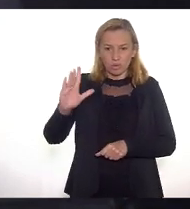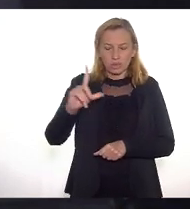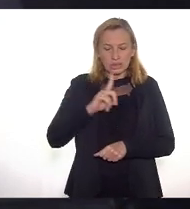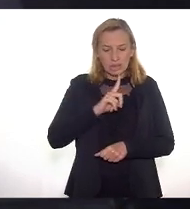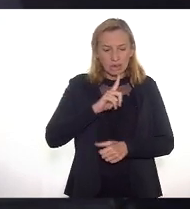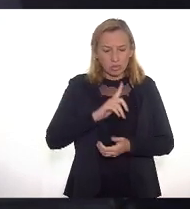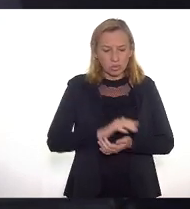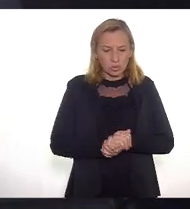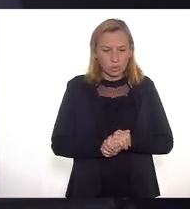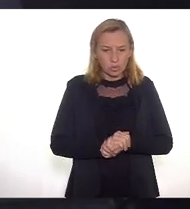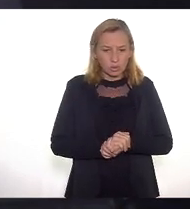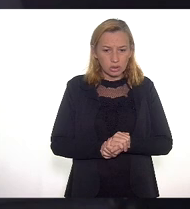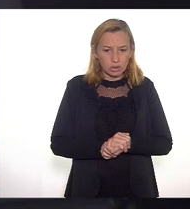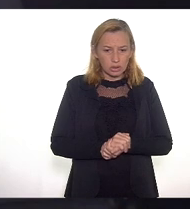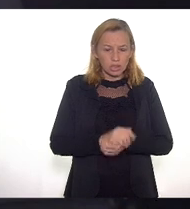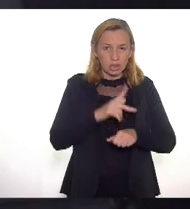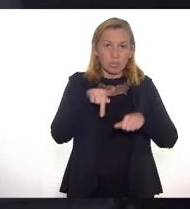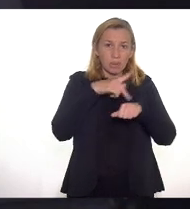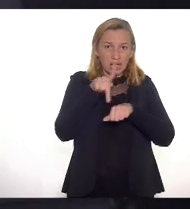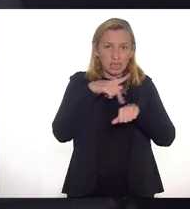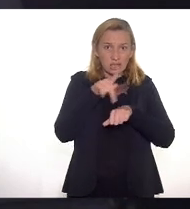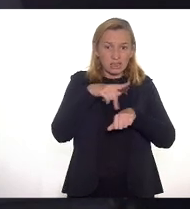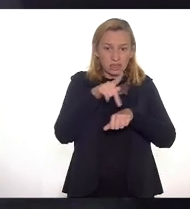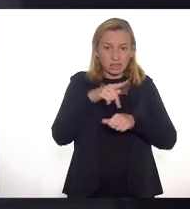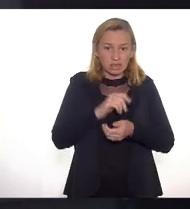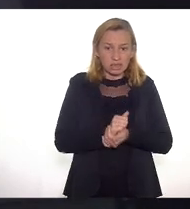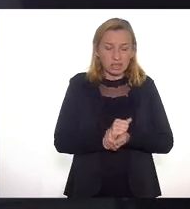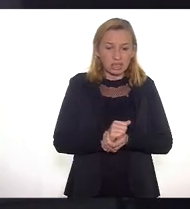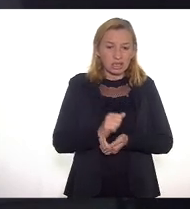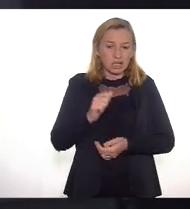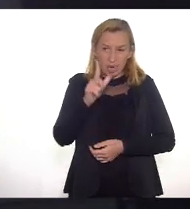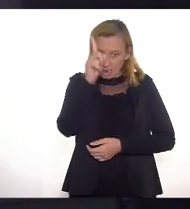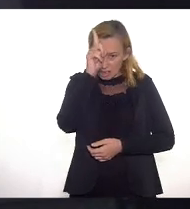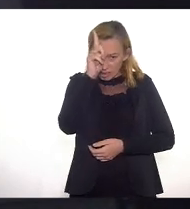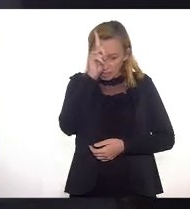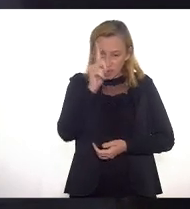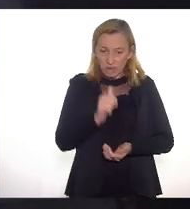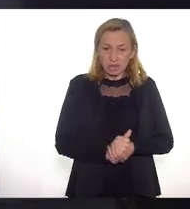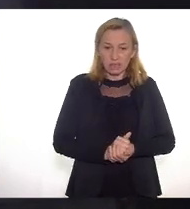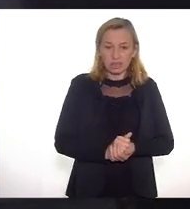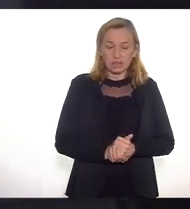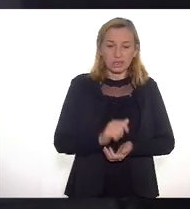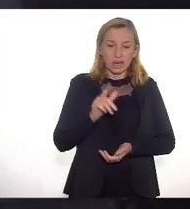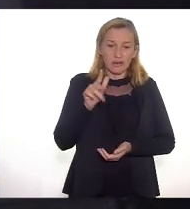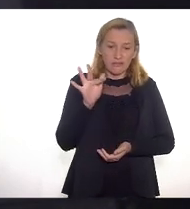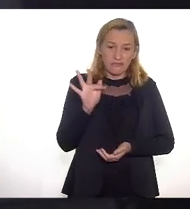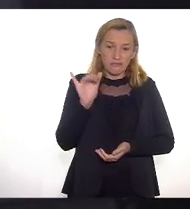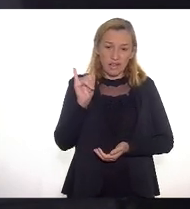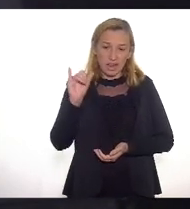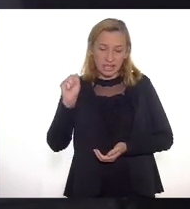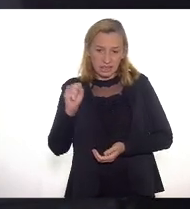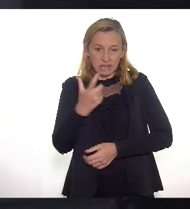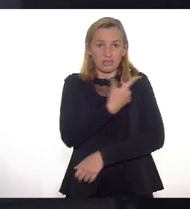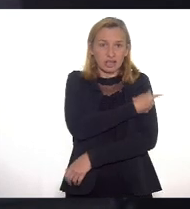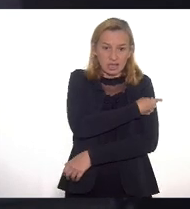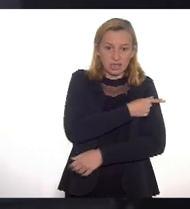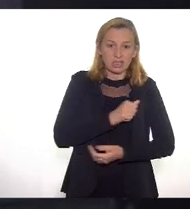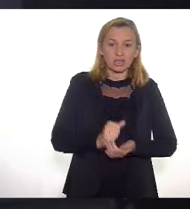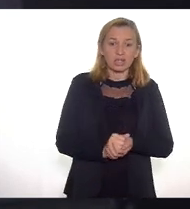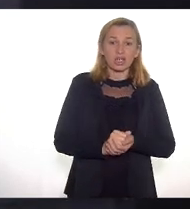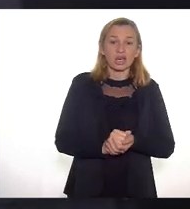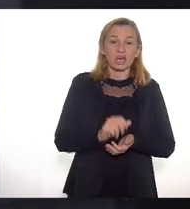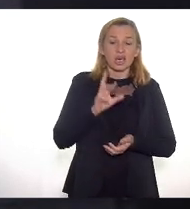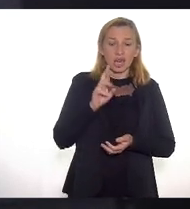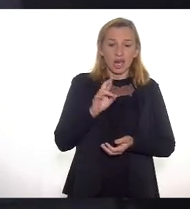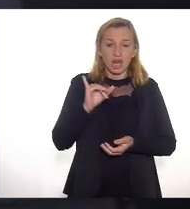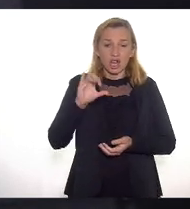temos países, né, como a Alemanha, que tem a Pfizer, onde nós temos o Reino Unido,